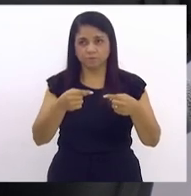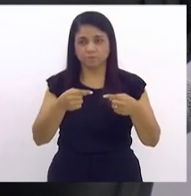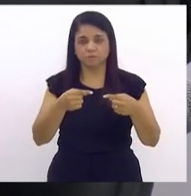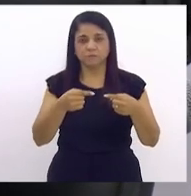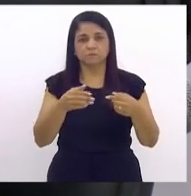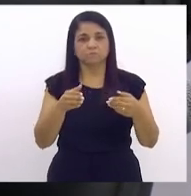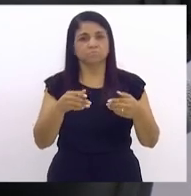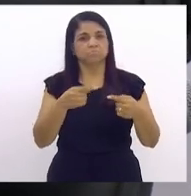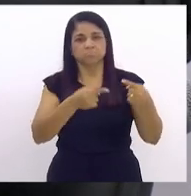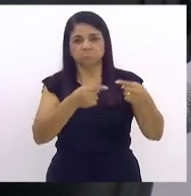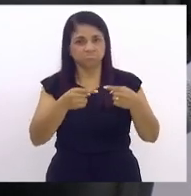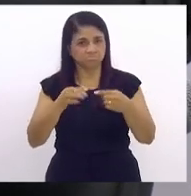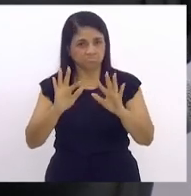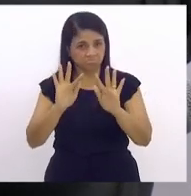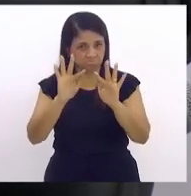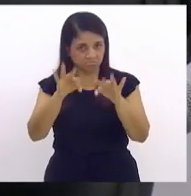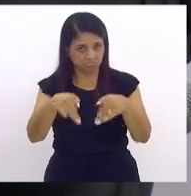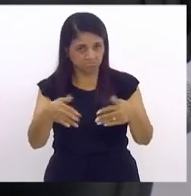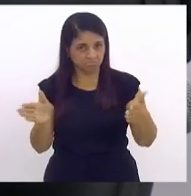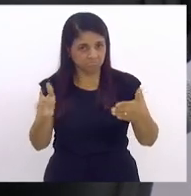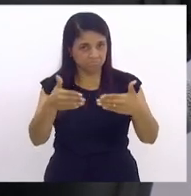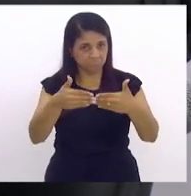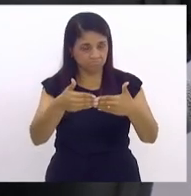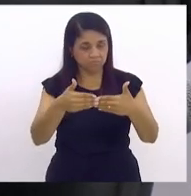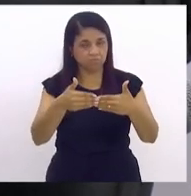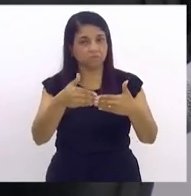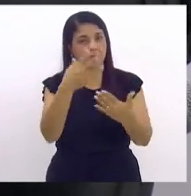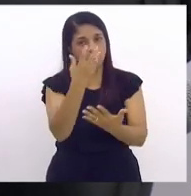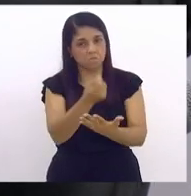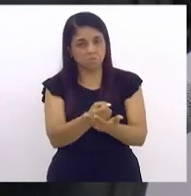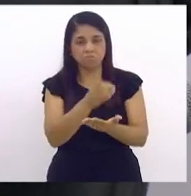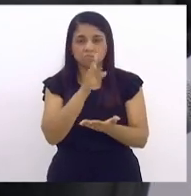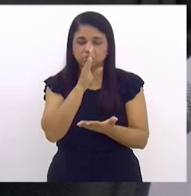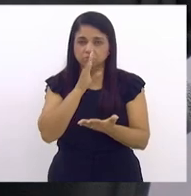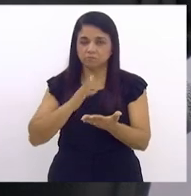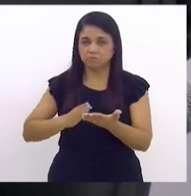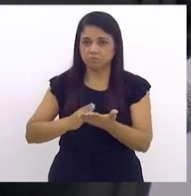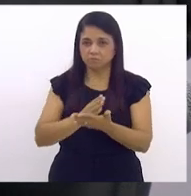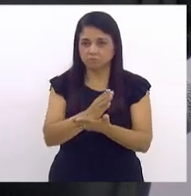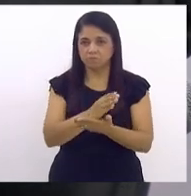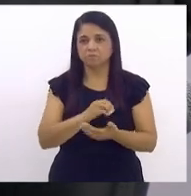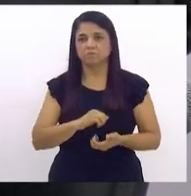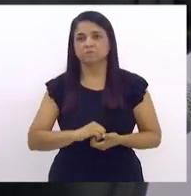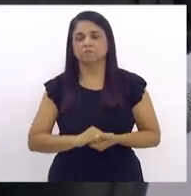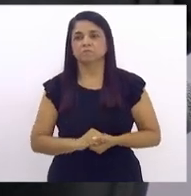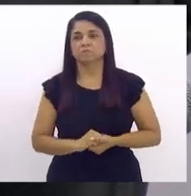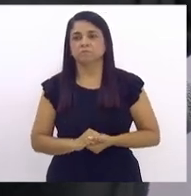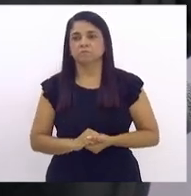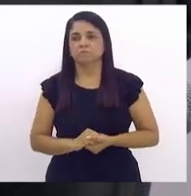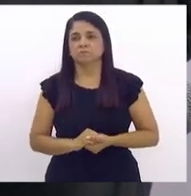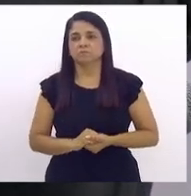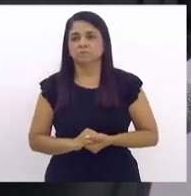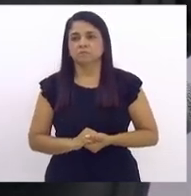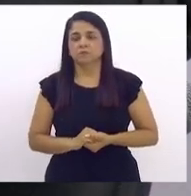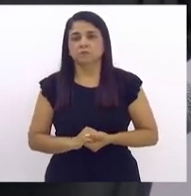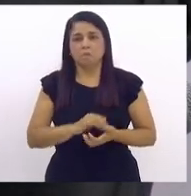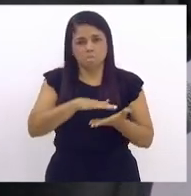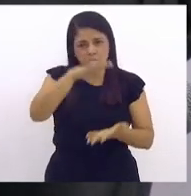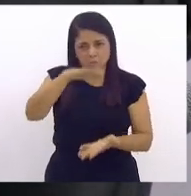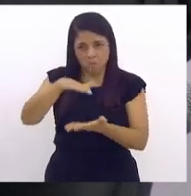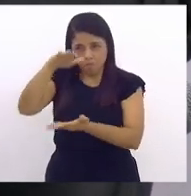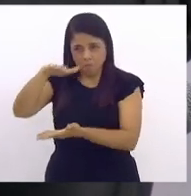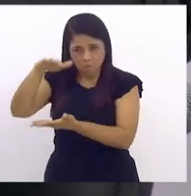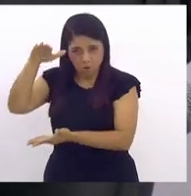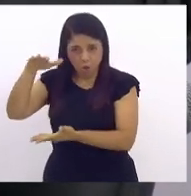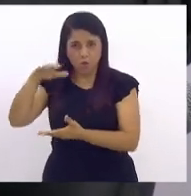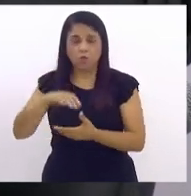Não havendo quem queira discutir, encerrada a discussão. Os senhores que aprovam, permaneçam como estão. Aprovado. Só terminar os blocos, deputado Fred, a gente faz